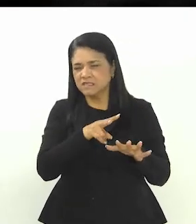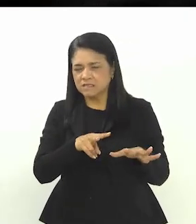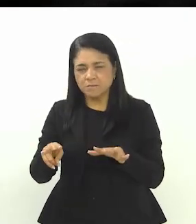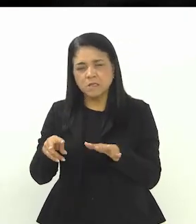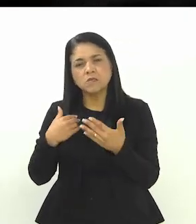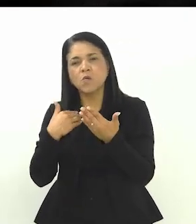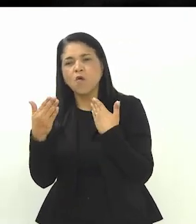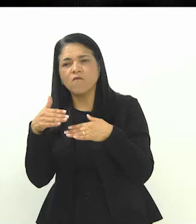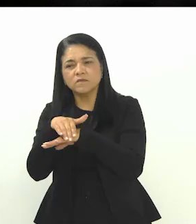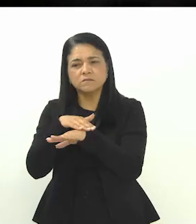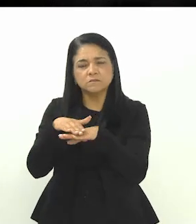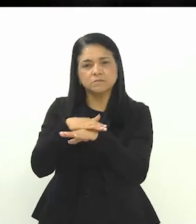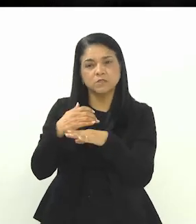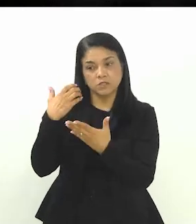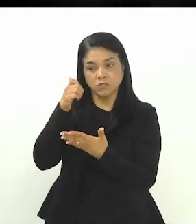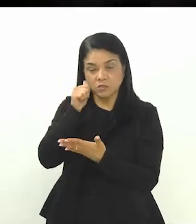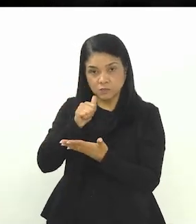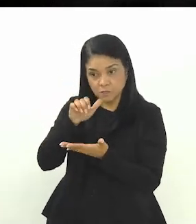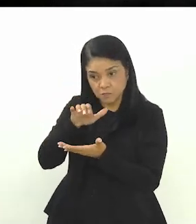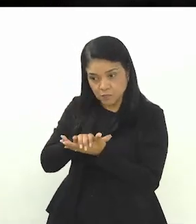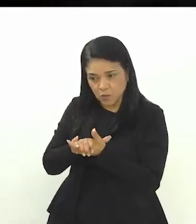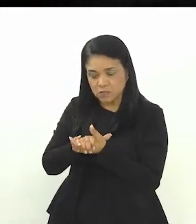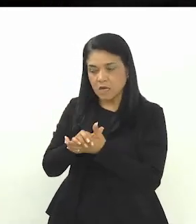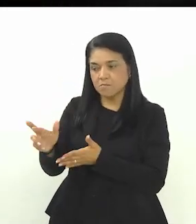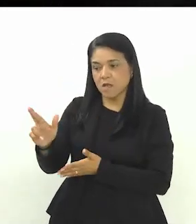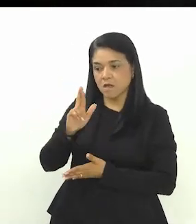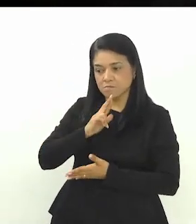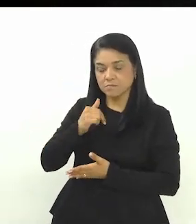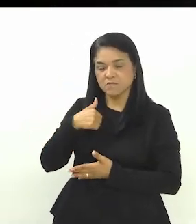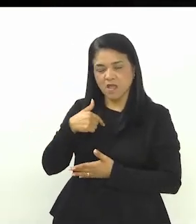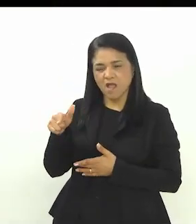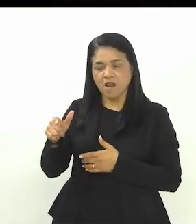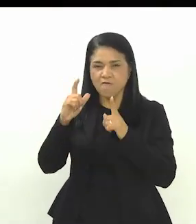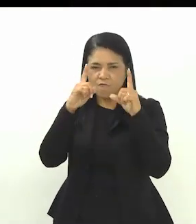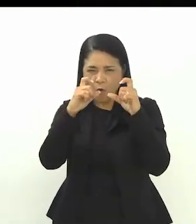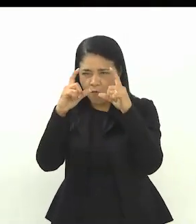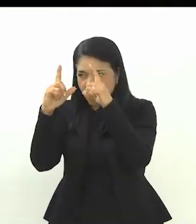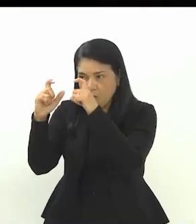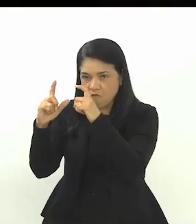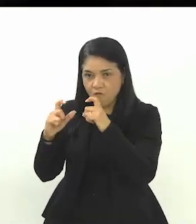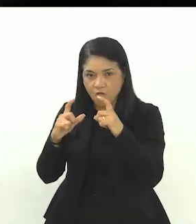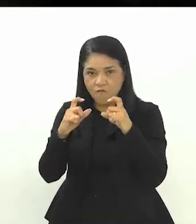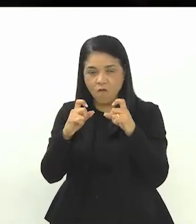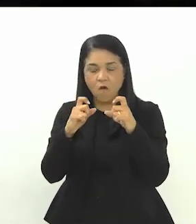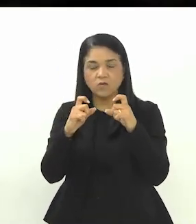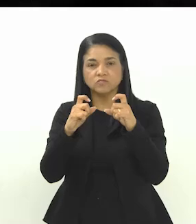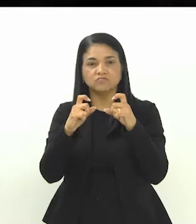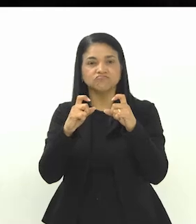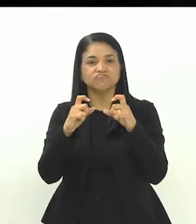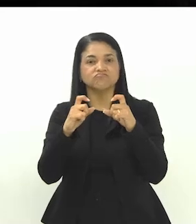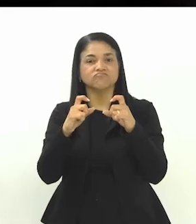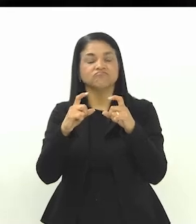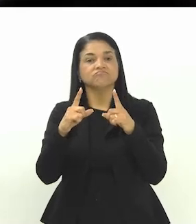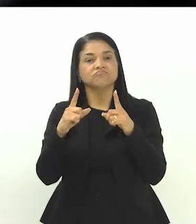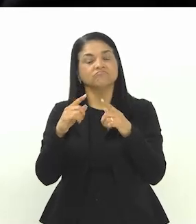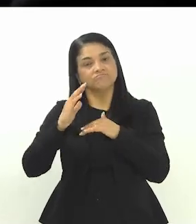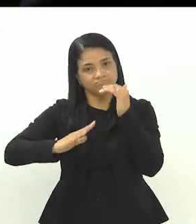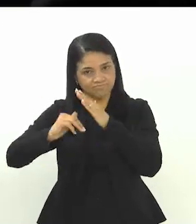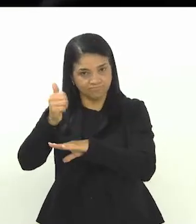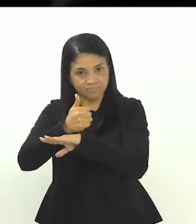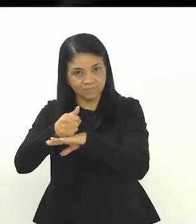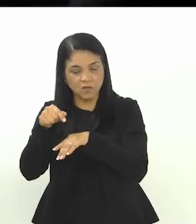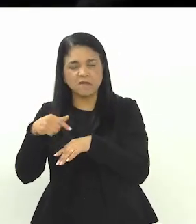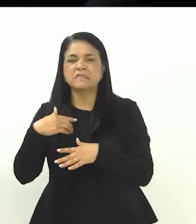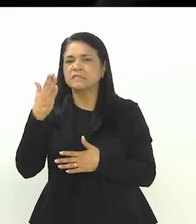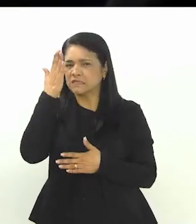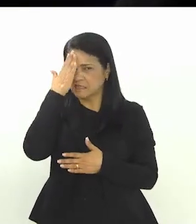semana mesmo eu estava conversando com minha esposa, ela falou uma coisa que é verdade. Ela faz algumas fotos, assim, independente de todas as nossas